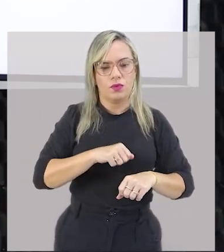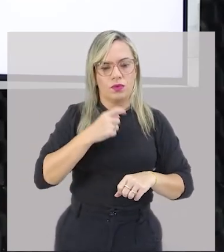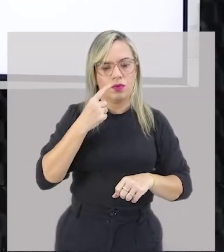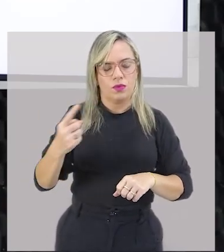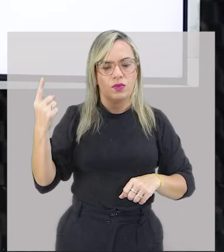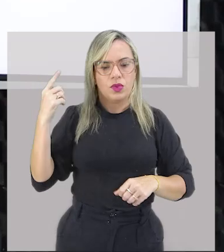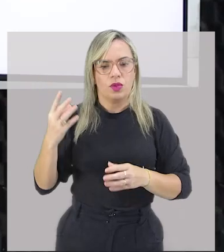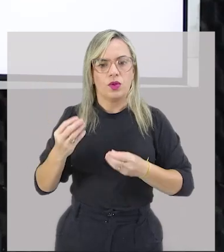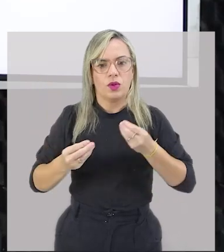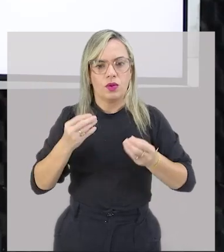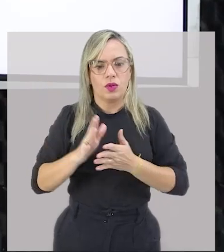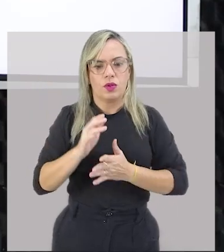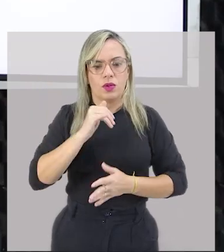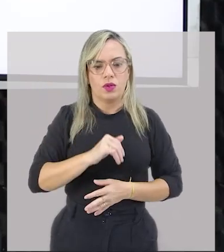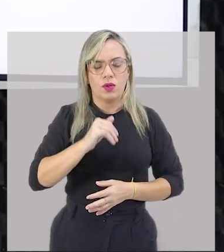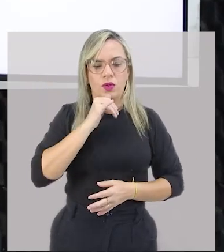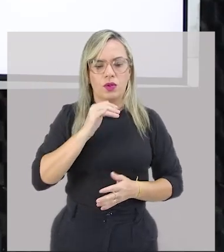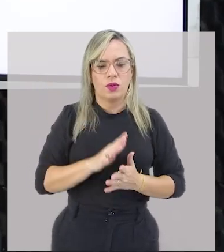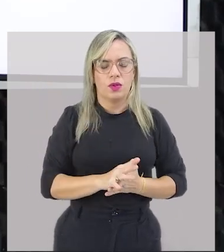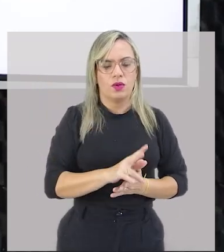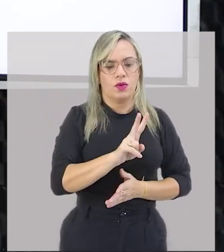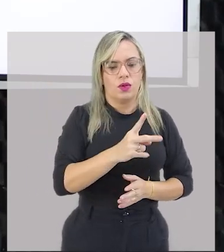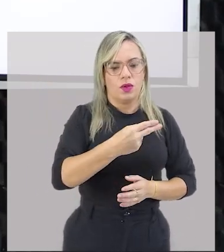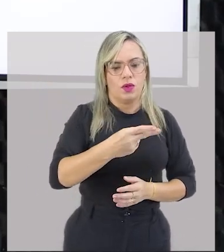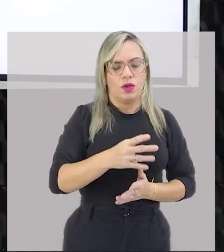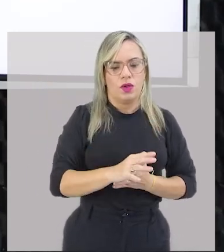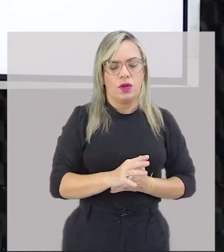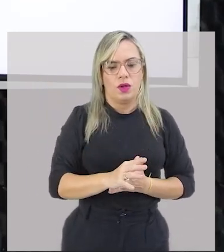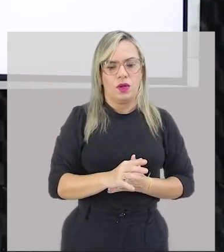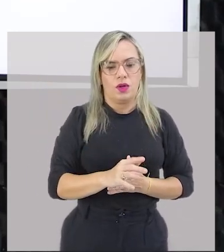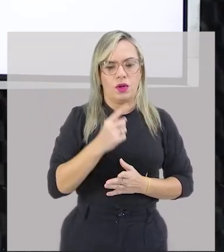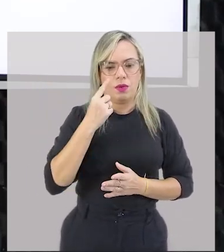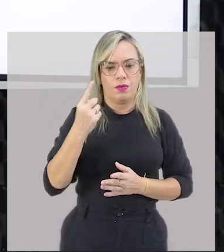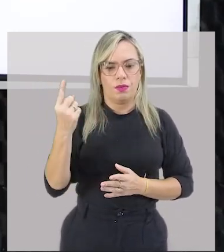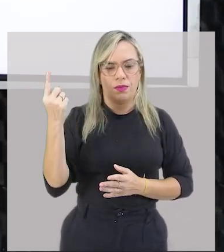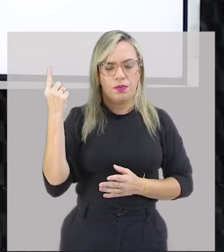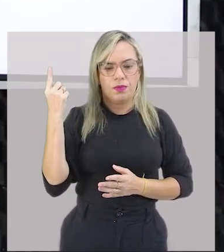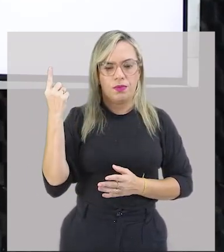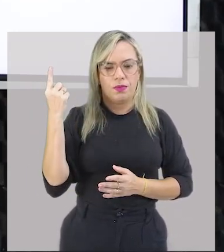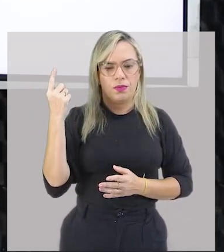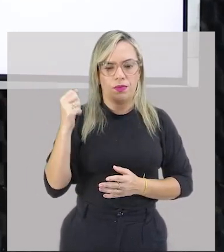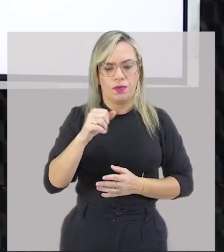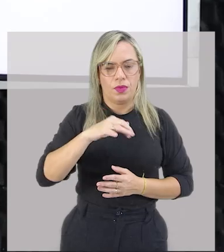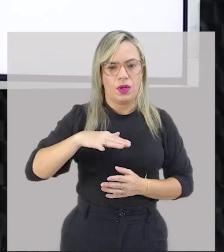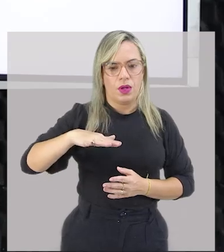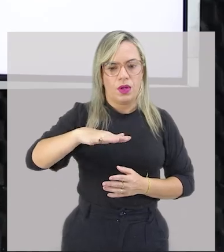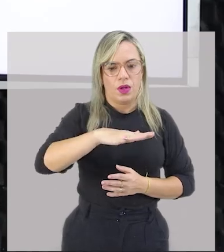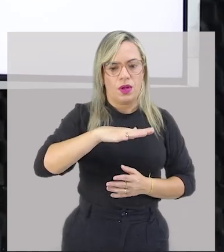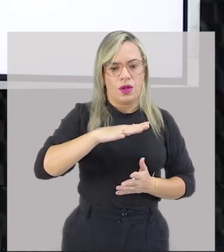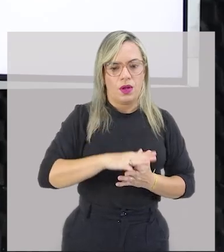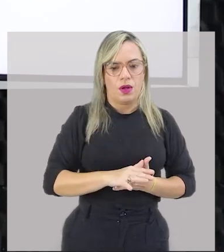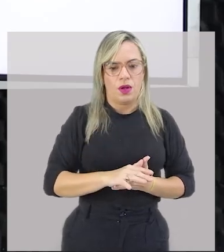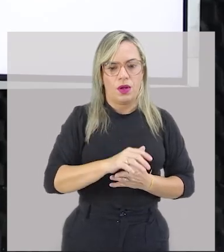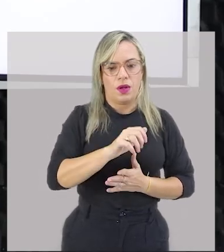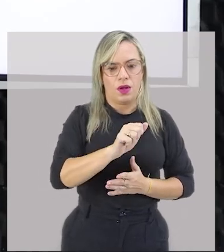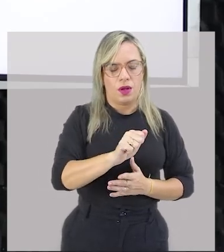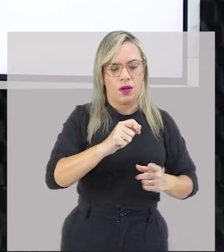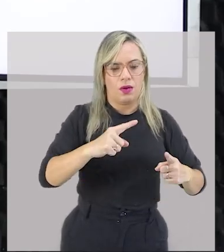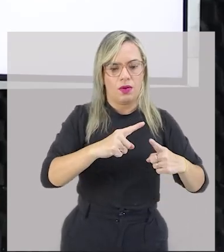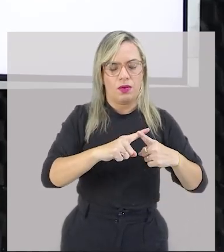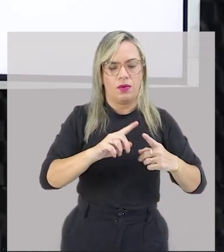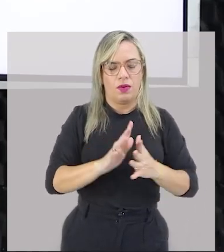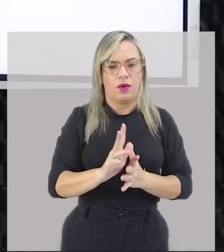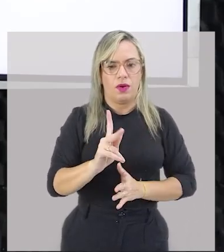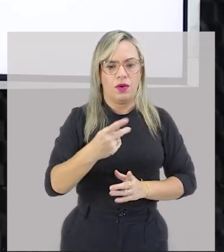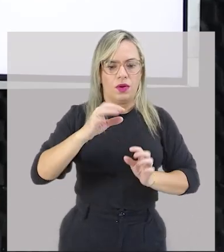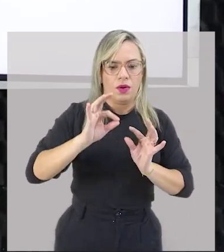a área da base, que é essa área bem aqui, ó, vezes a altura dele. A altura do líquido aqui, ó, do recipiente, por exemplo. Então, no lugar